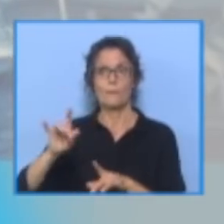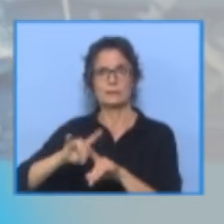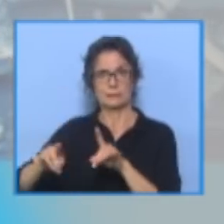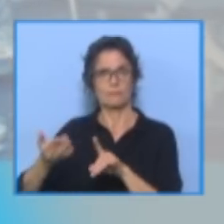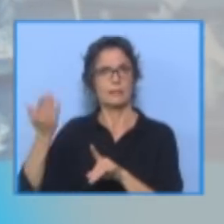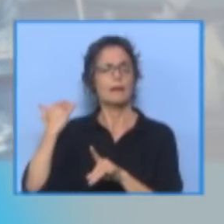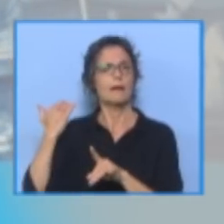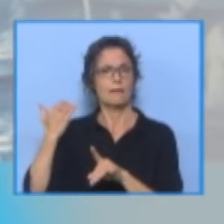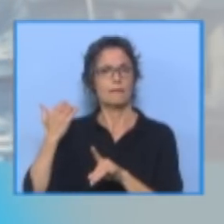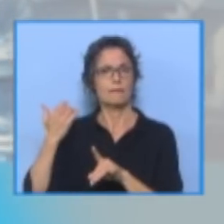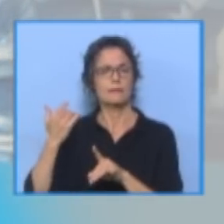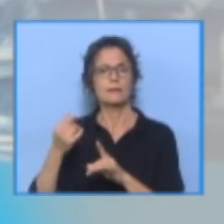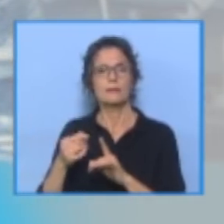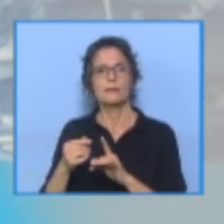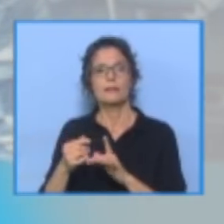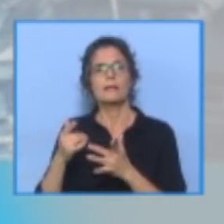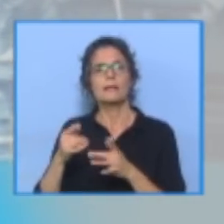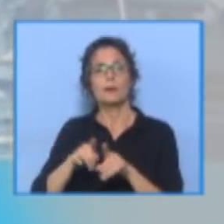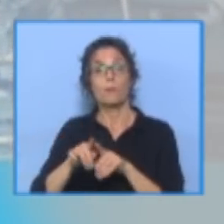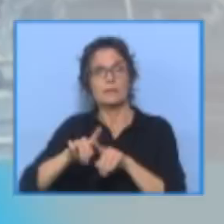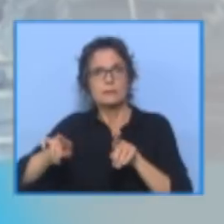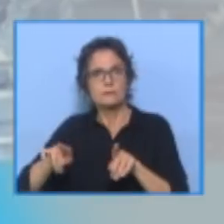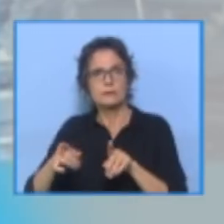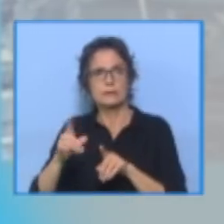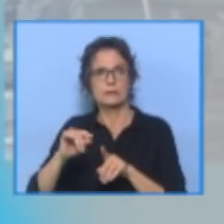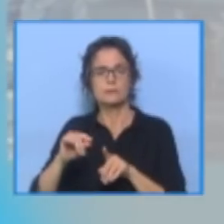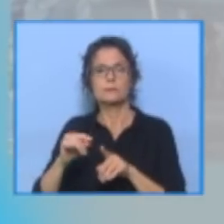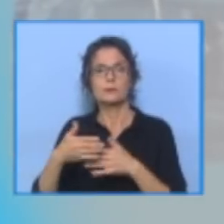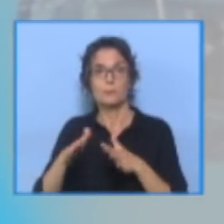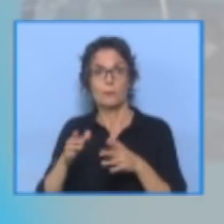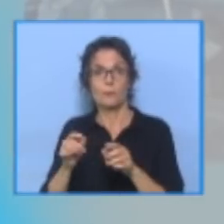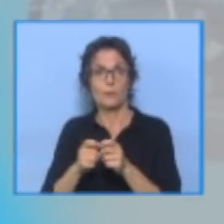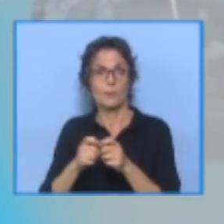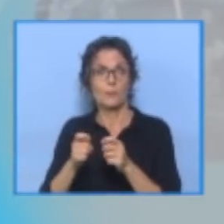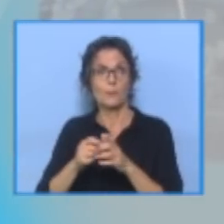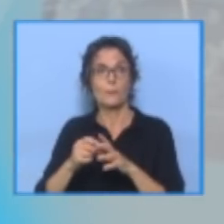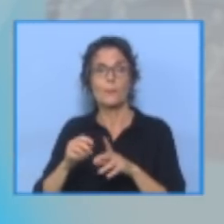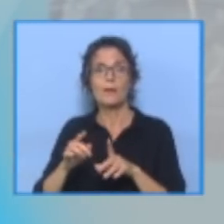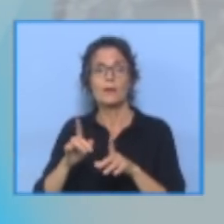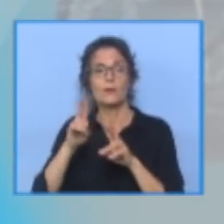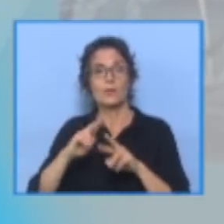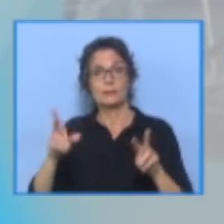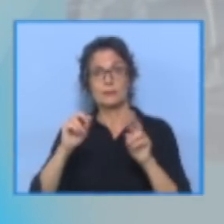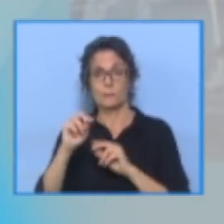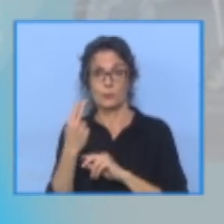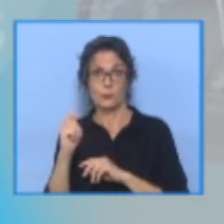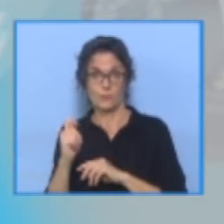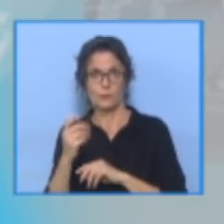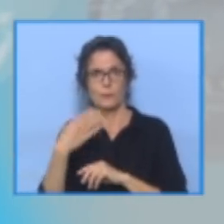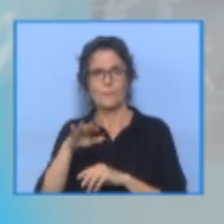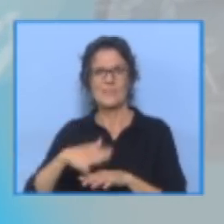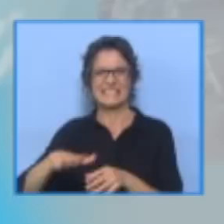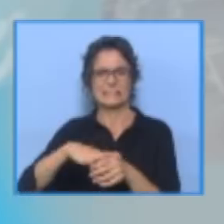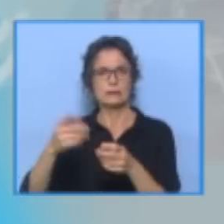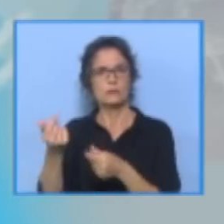regime comunista, às portas da NATO e da União Europeia, ou seja, com grandes aspirações, mas com uma situação econômica